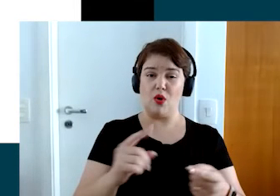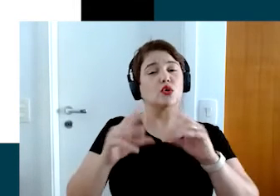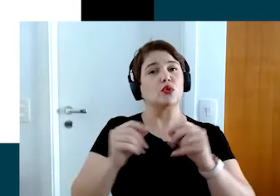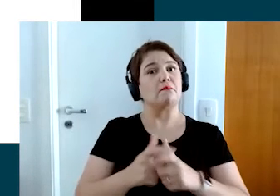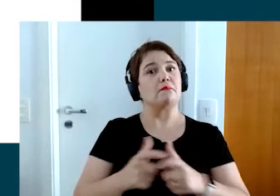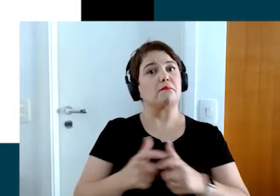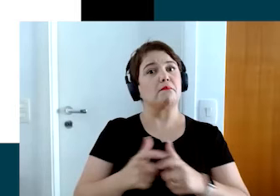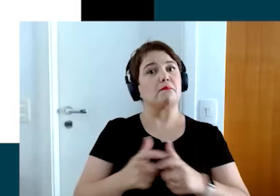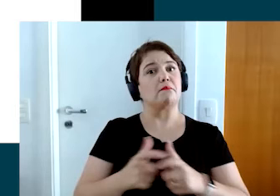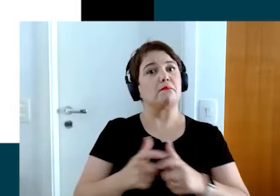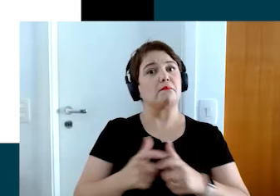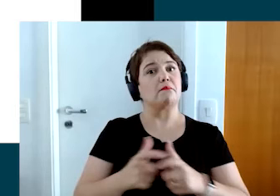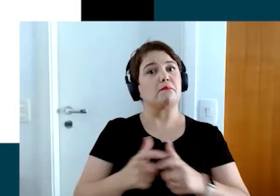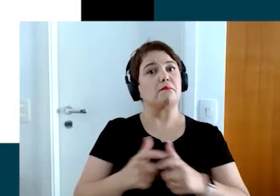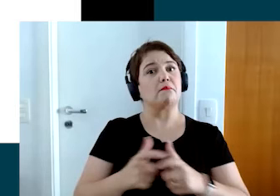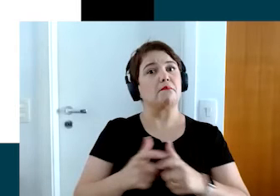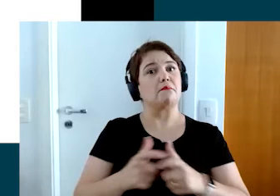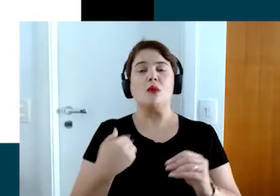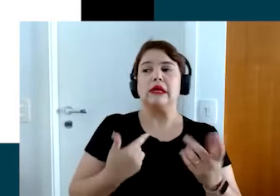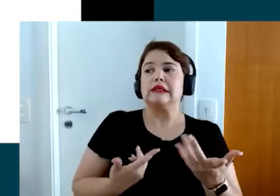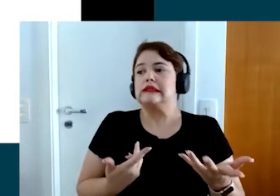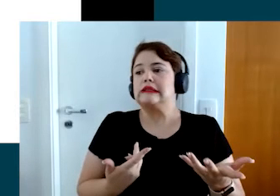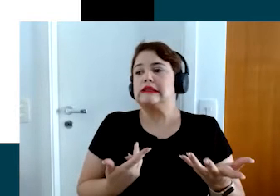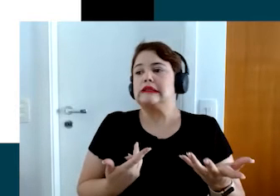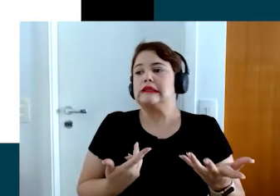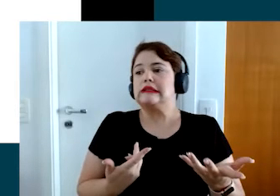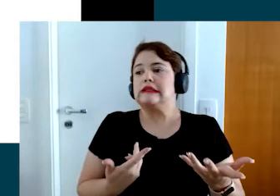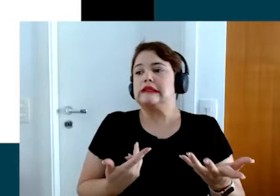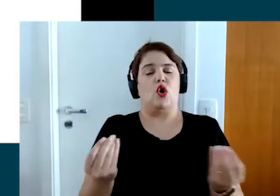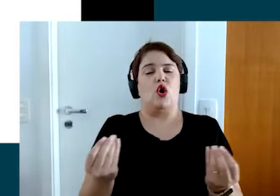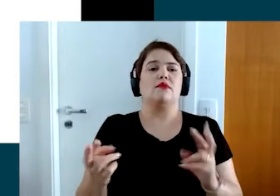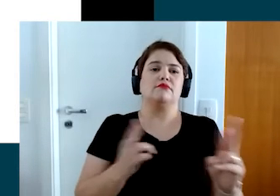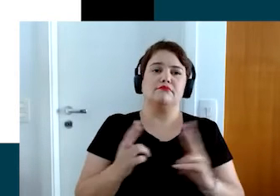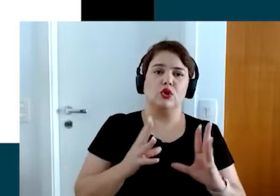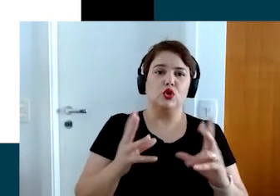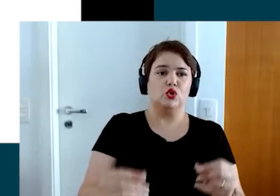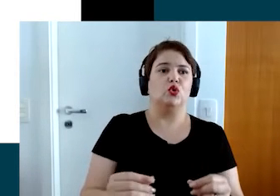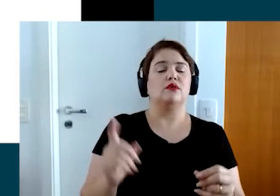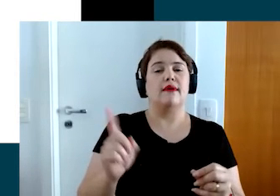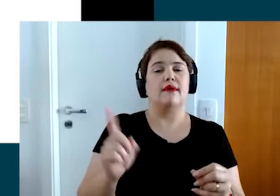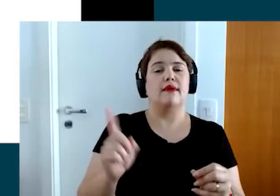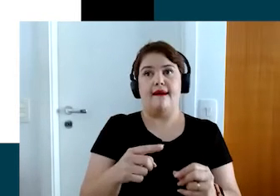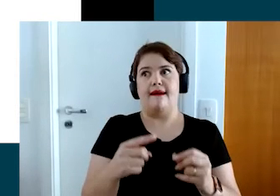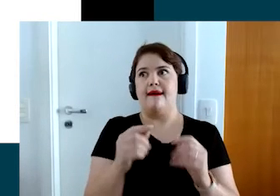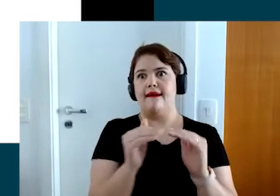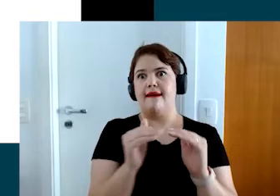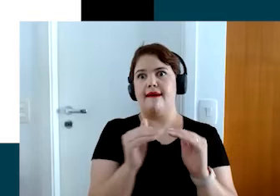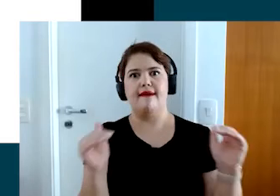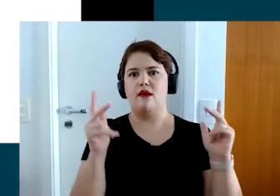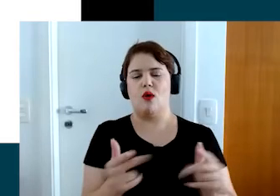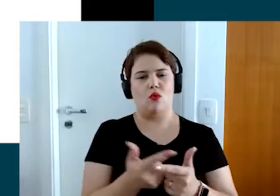até mesmo as indecisões possam ter consequências devastadoras em um mundo que não é linear, né?